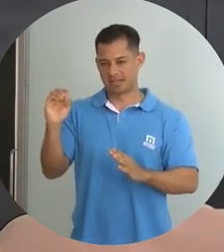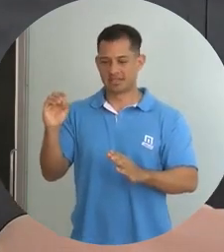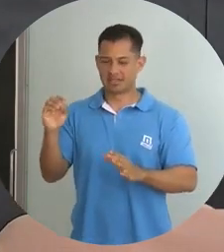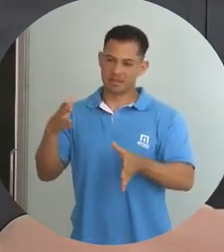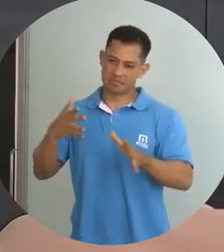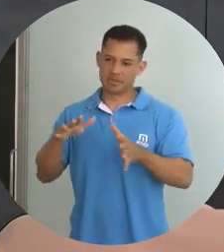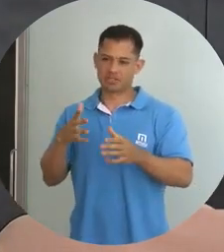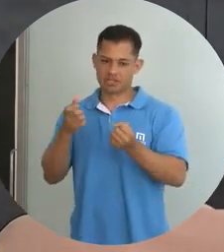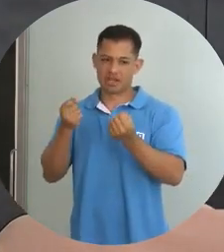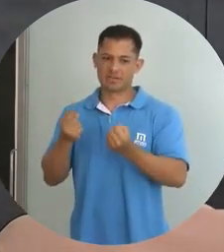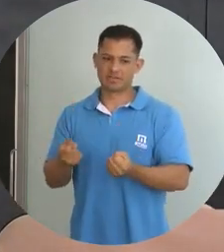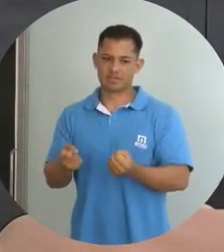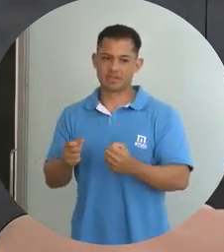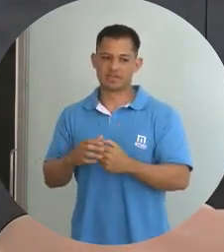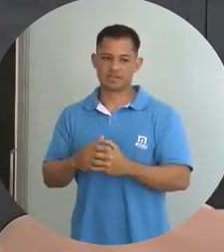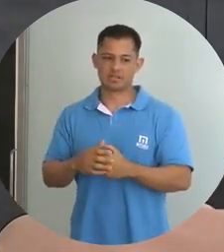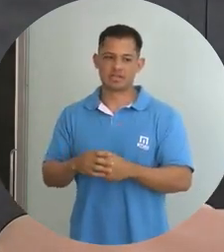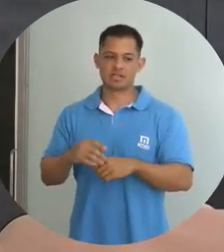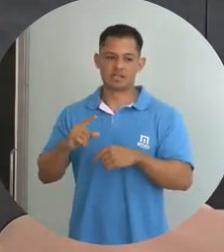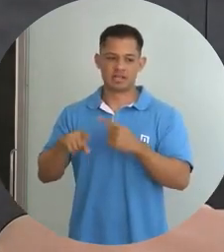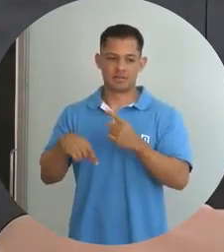E, a partir desse fio aqui,